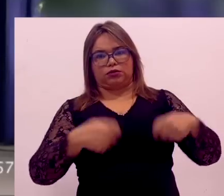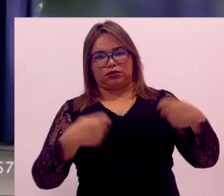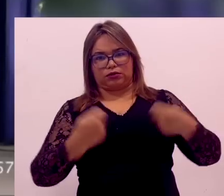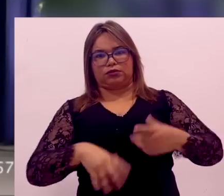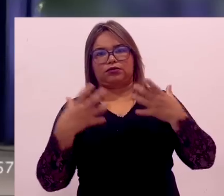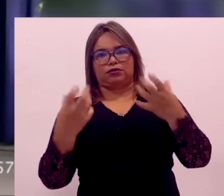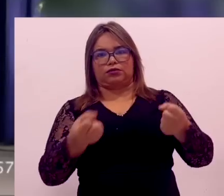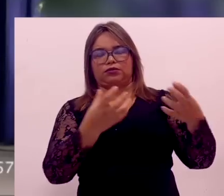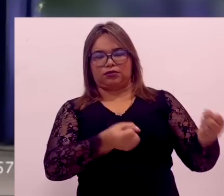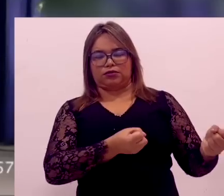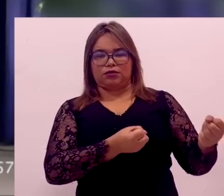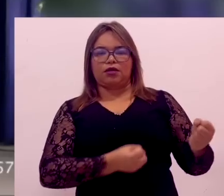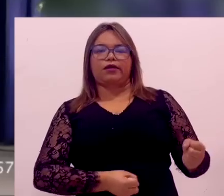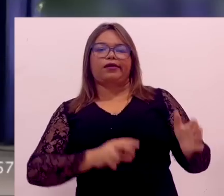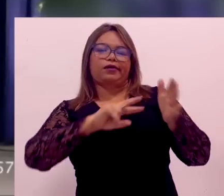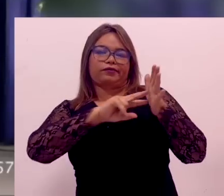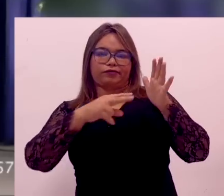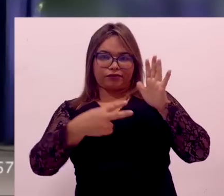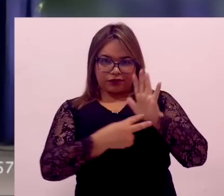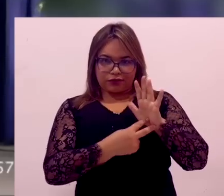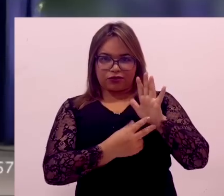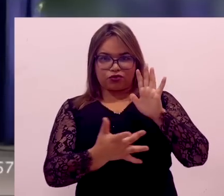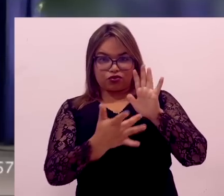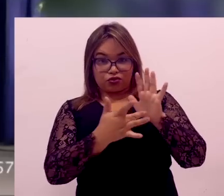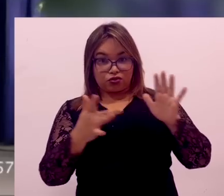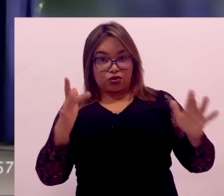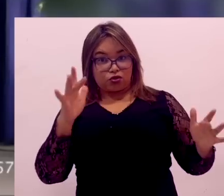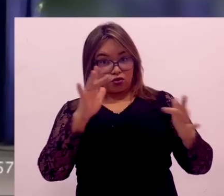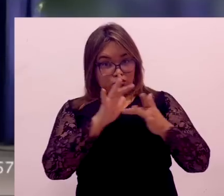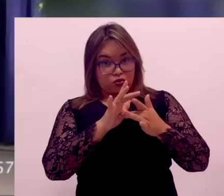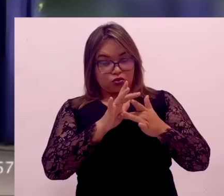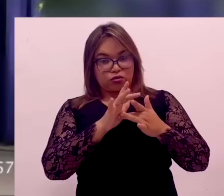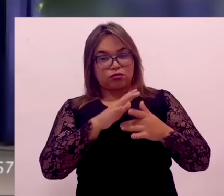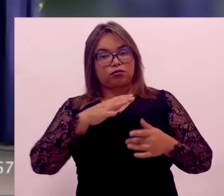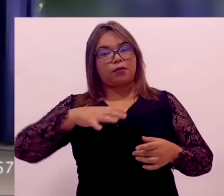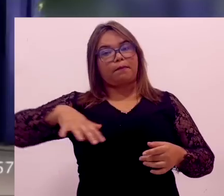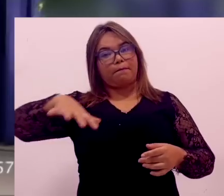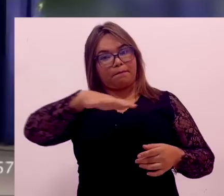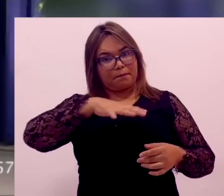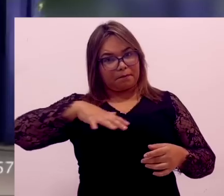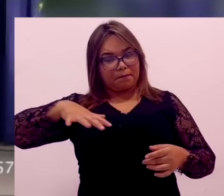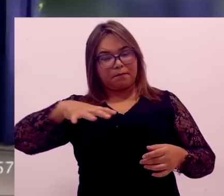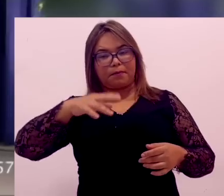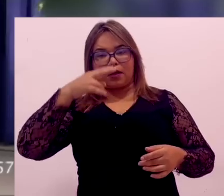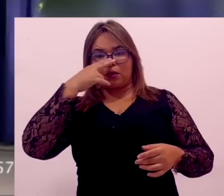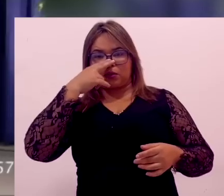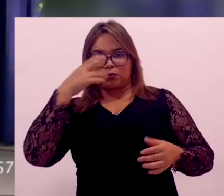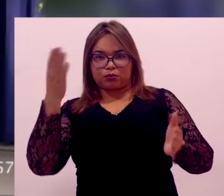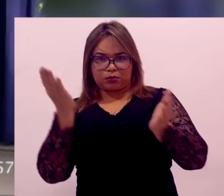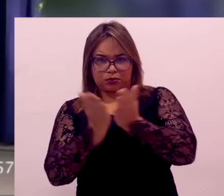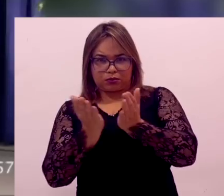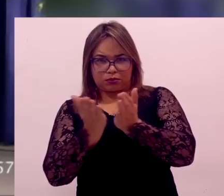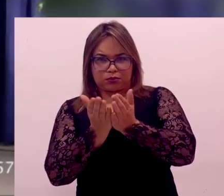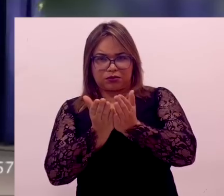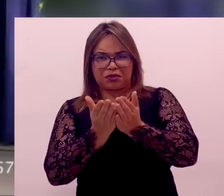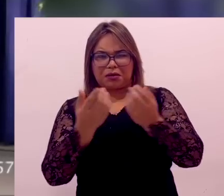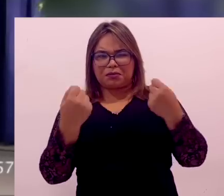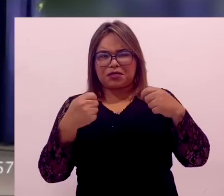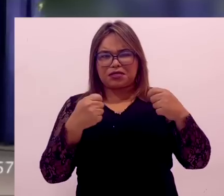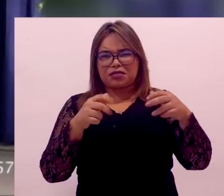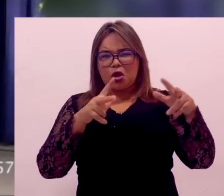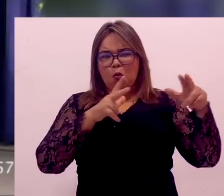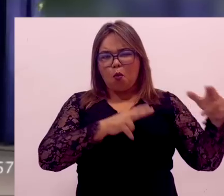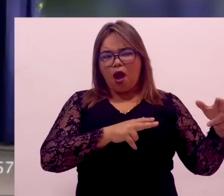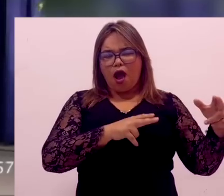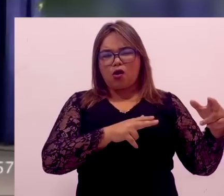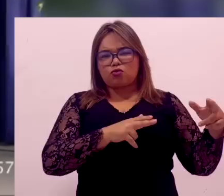Todos terão que aceitá-lo. Isso significa que Jesus Cristo, mesmo entre os cristãos, terá que ser trazido ao nível